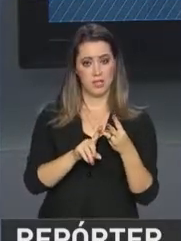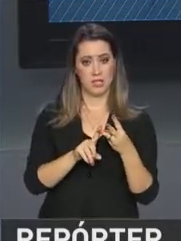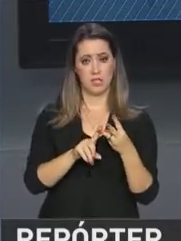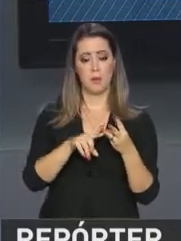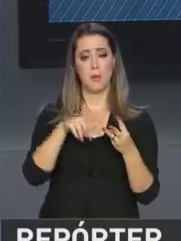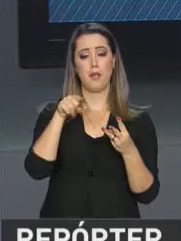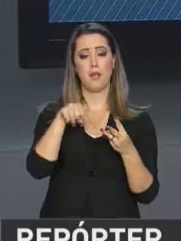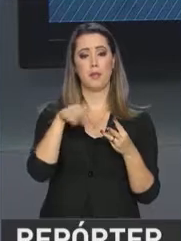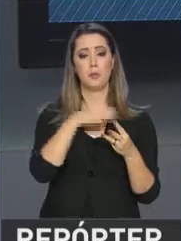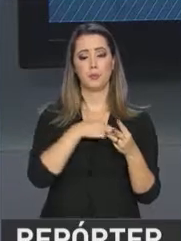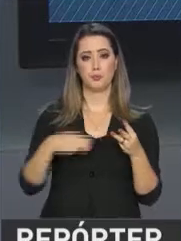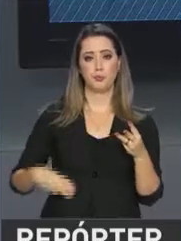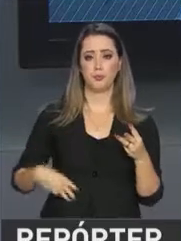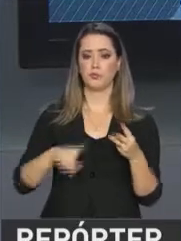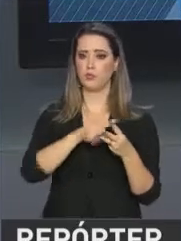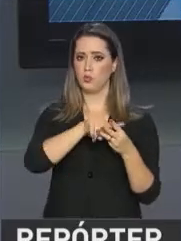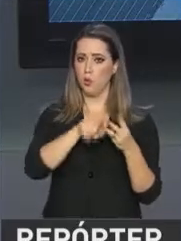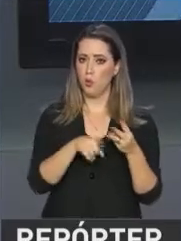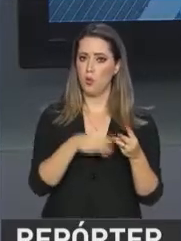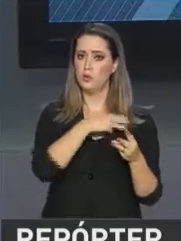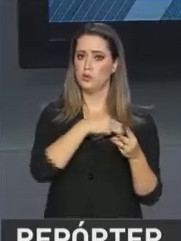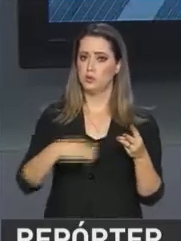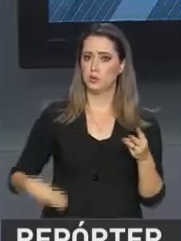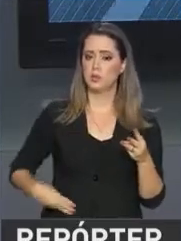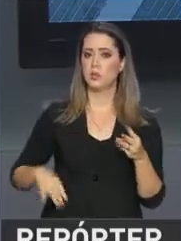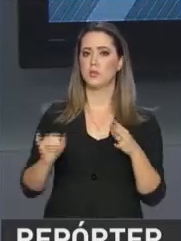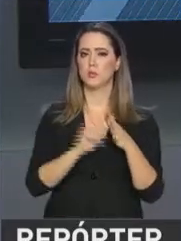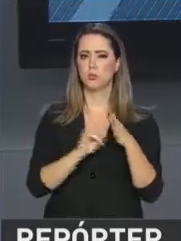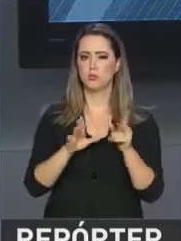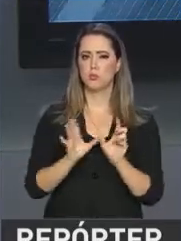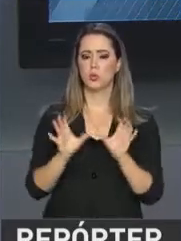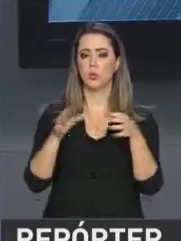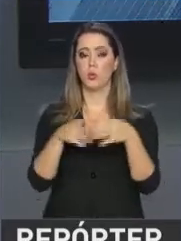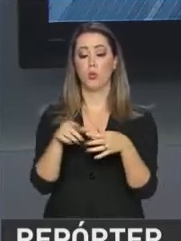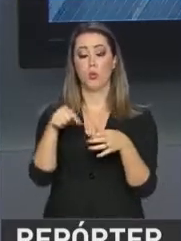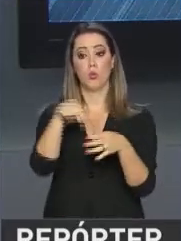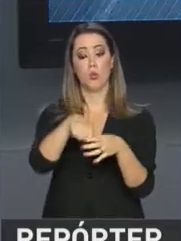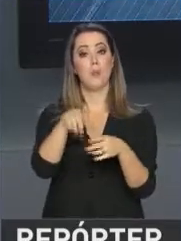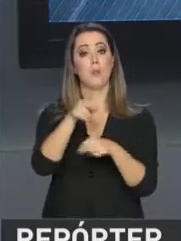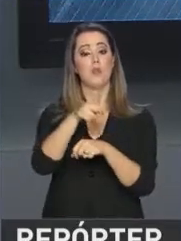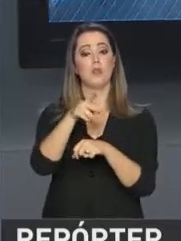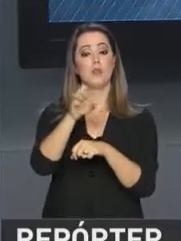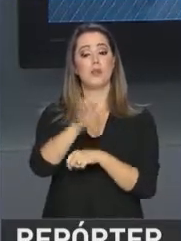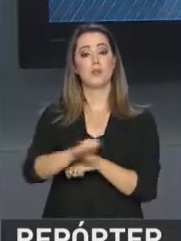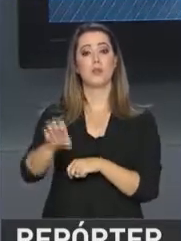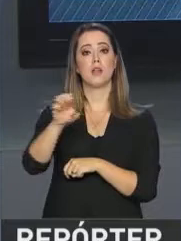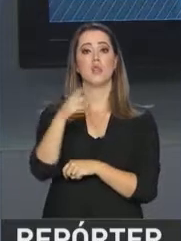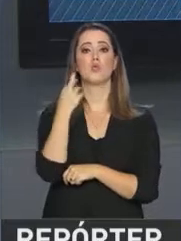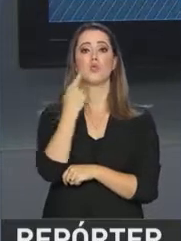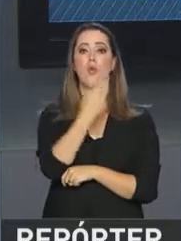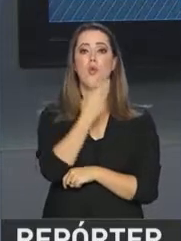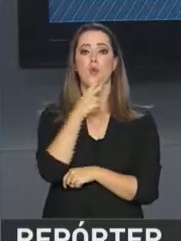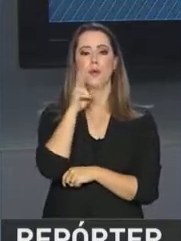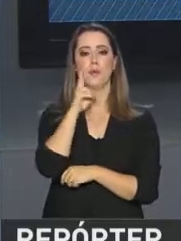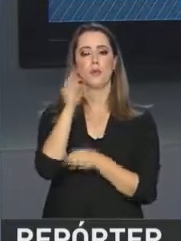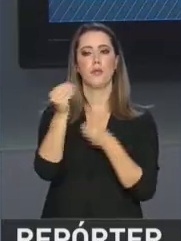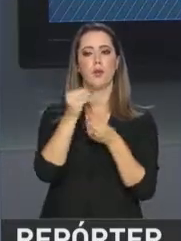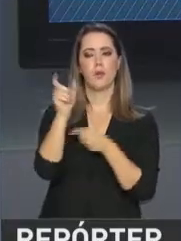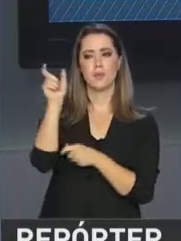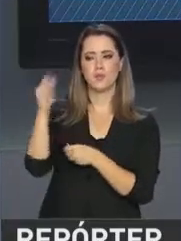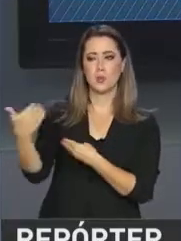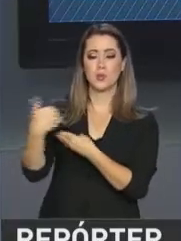chegou em do gabinete de segurança institucional estão em roraima para avaliar e discutir alternativas à situação dos imigrantes